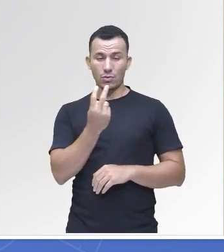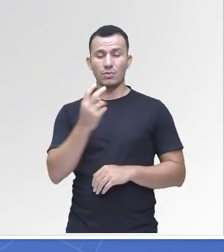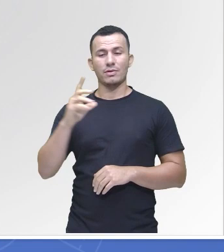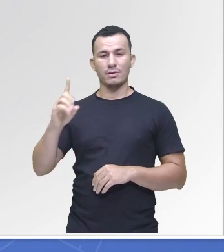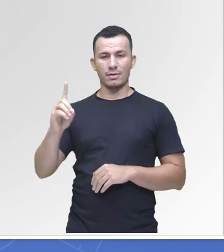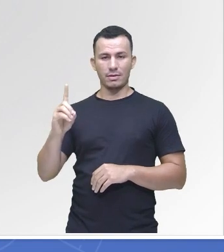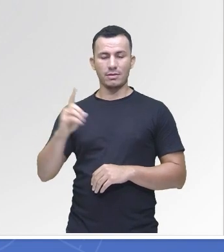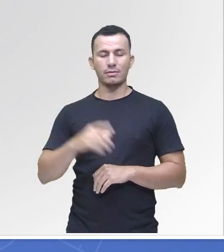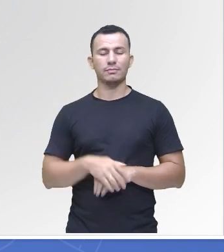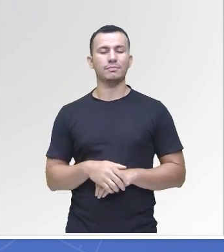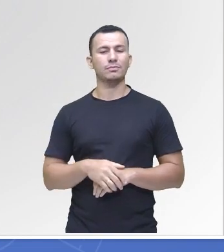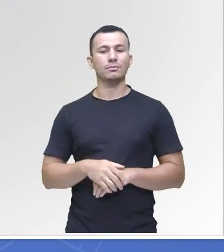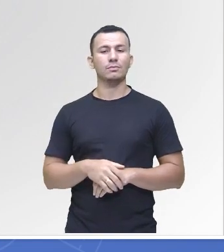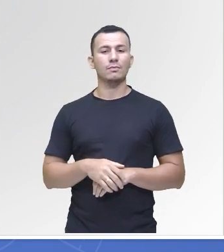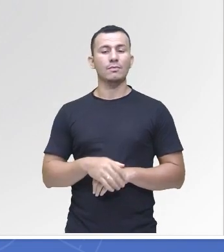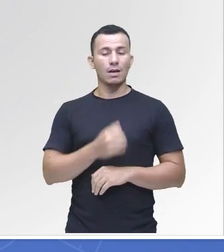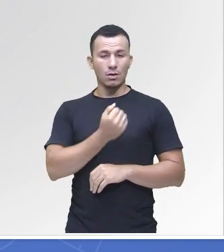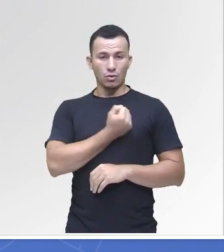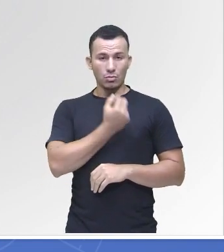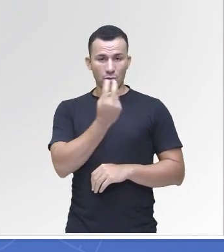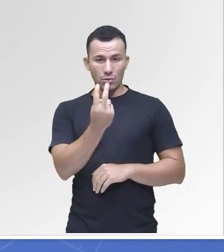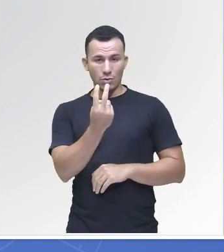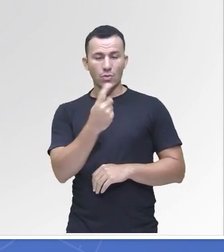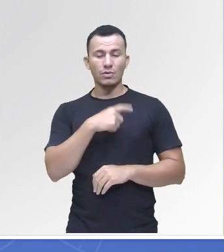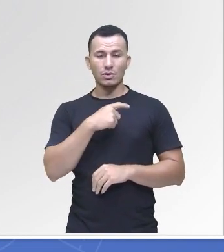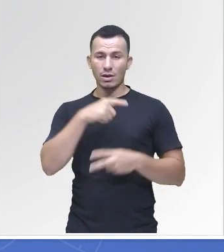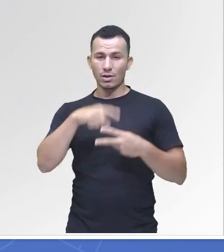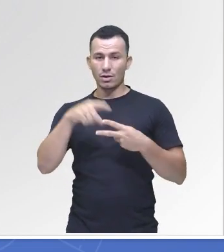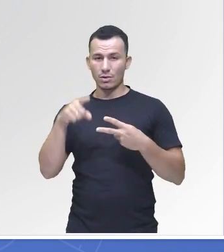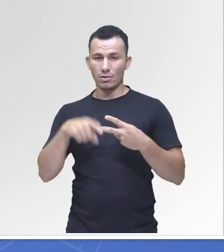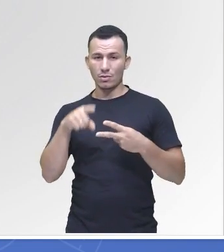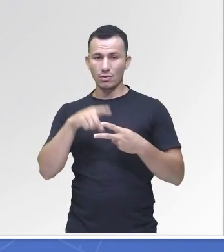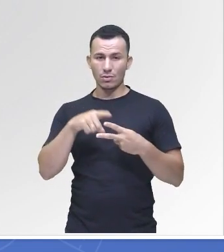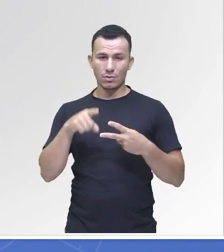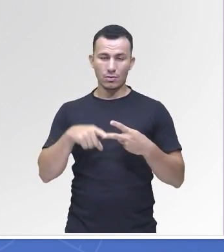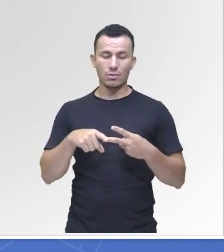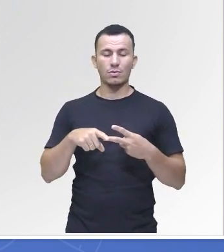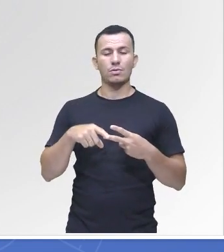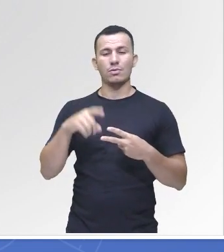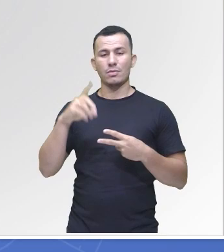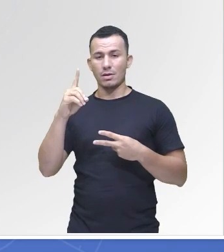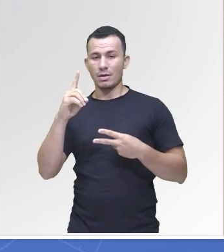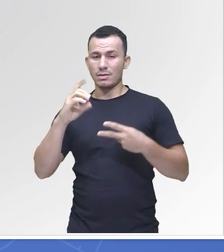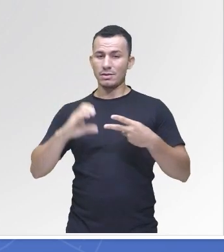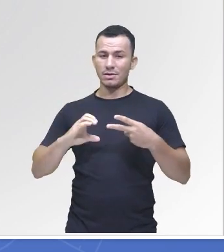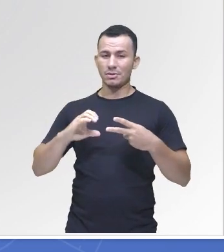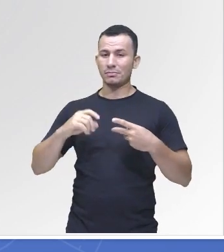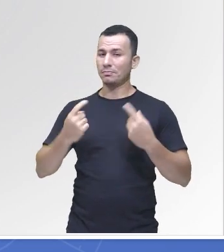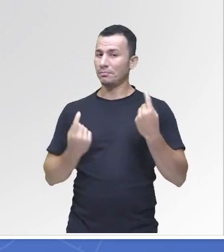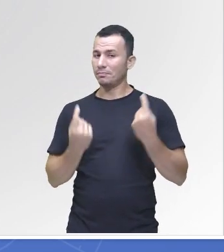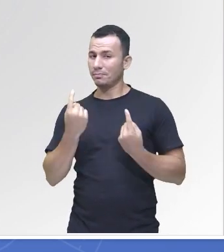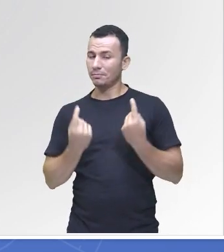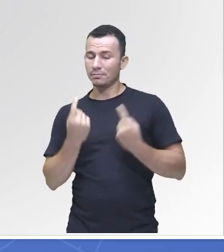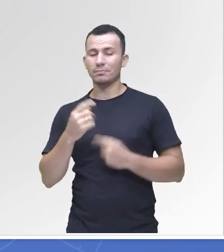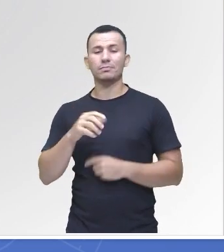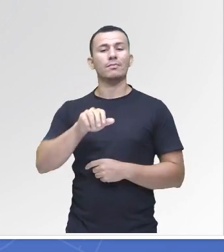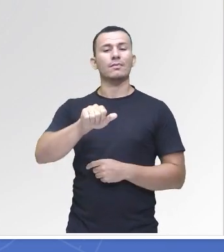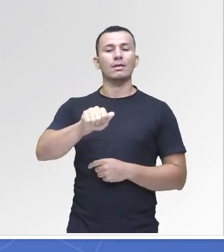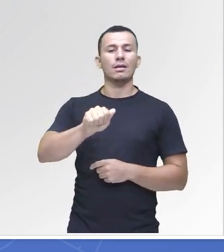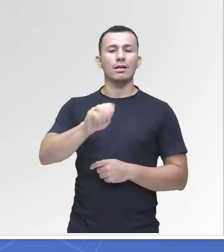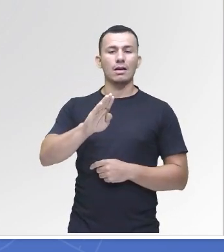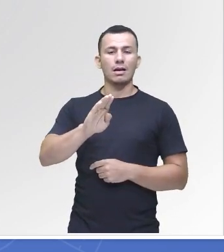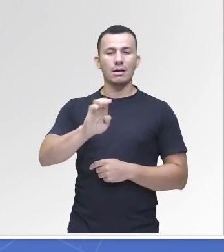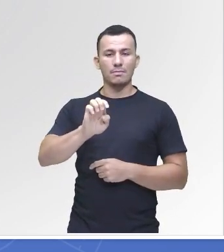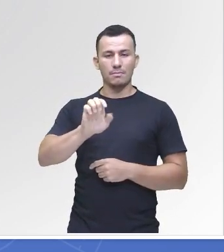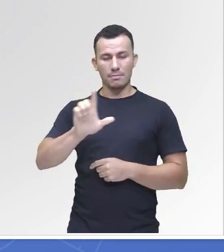Então, observem que a segunda questão tem aí essas duas alternativas, né? Alternativa D e C. E aí, ó, o Abel também marcou a